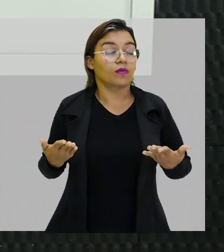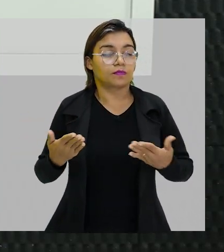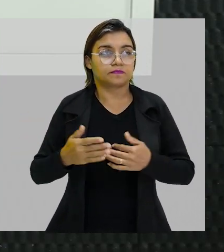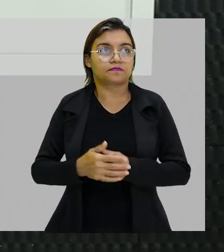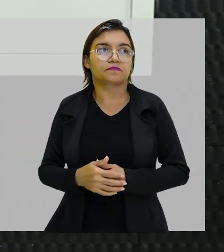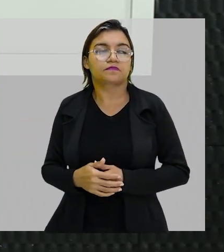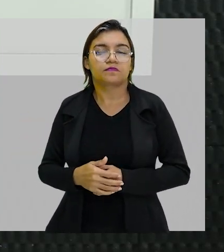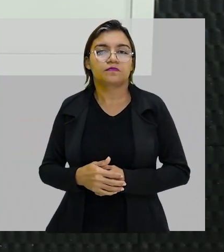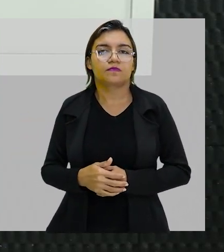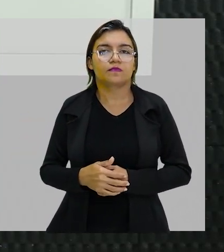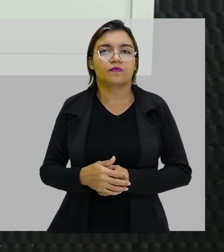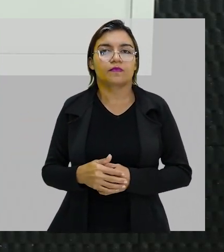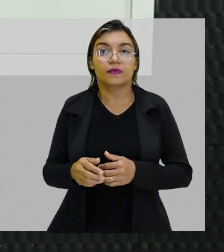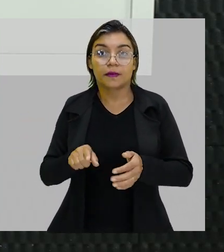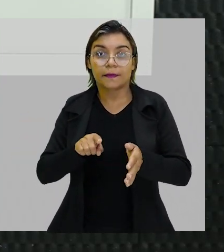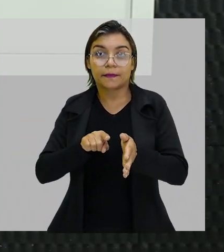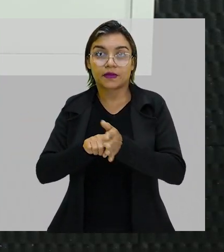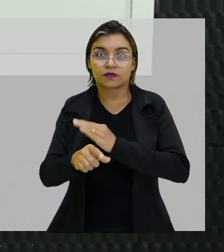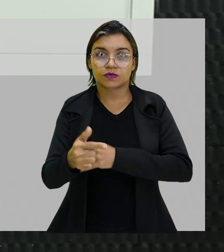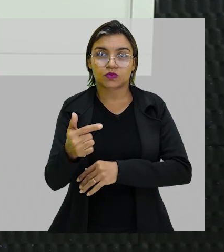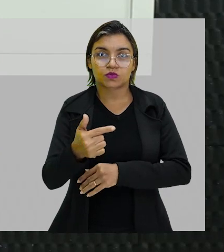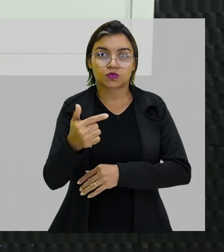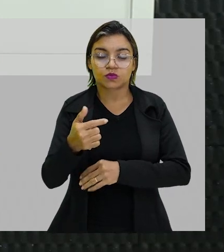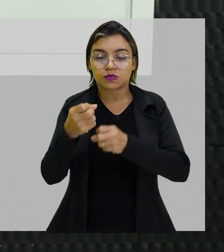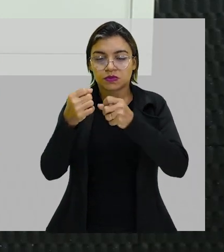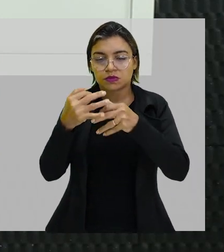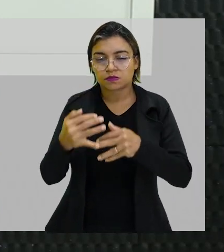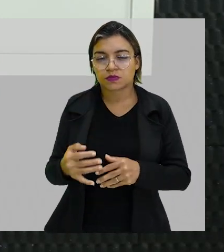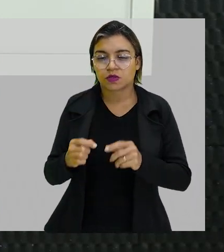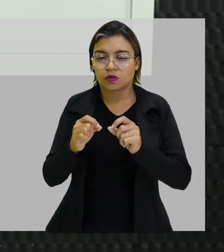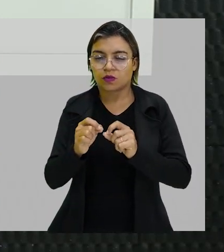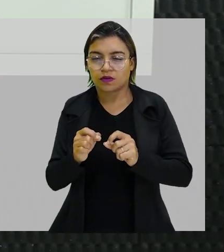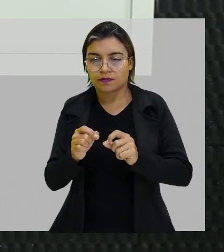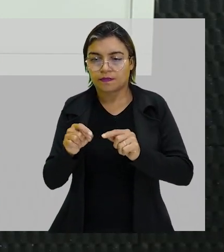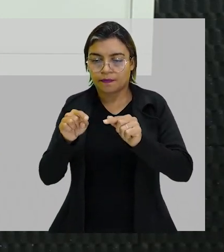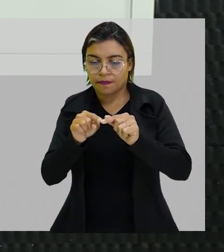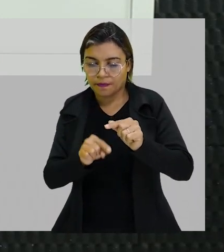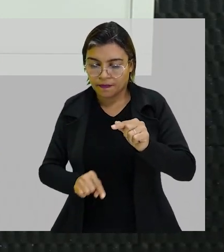2 diz o seguinte. Ele diz que a área da espira